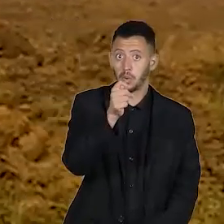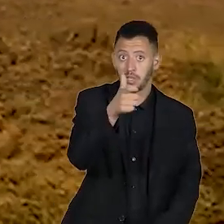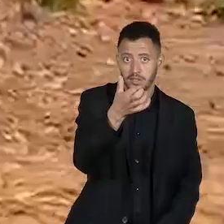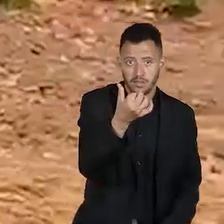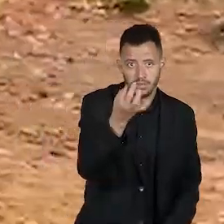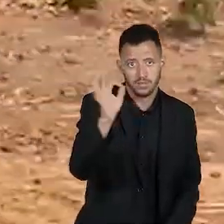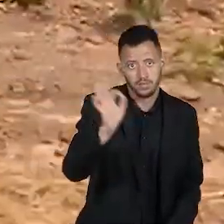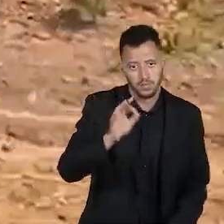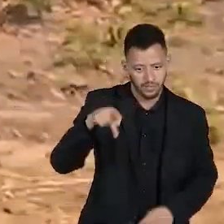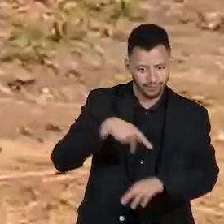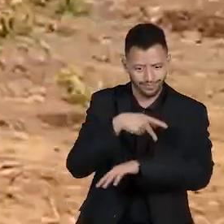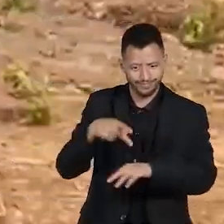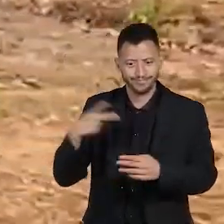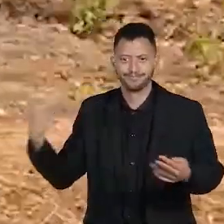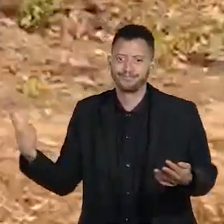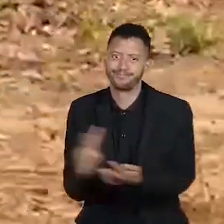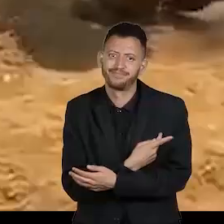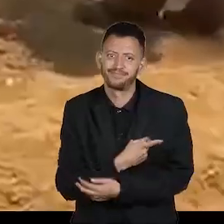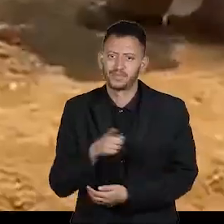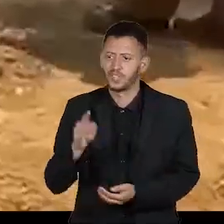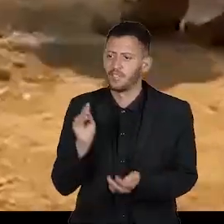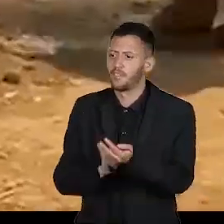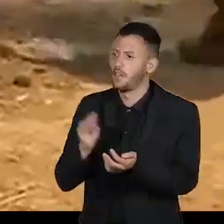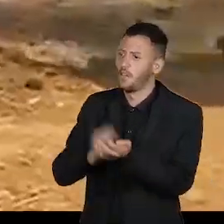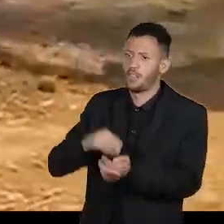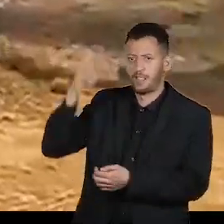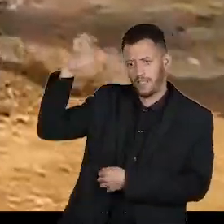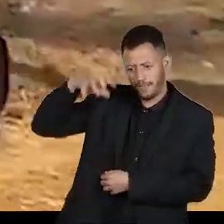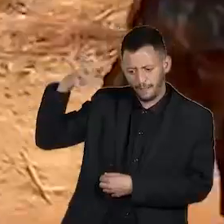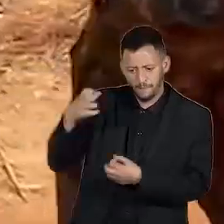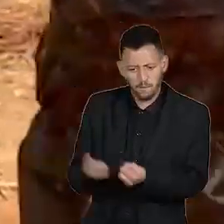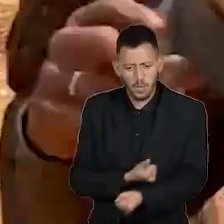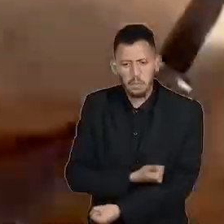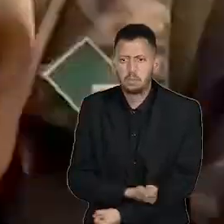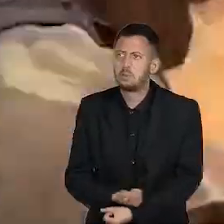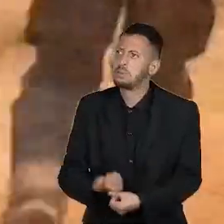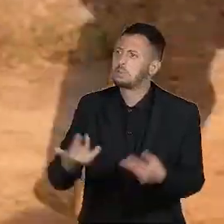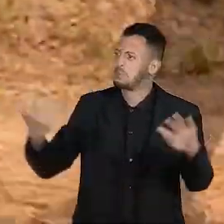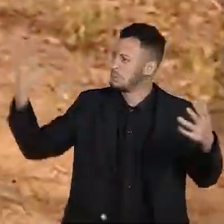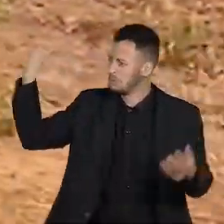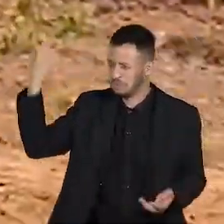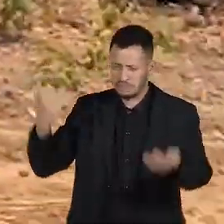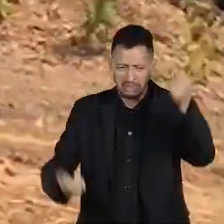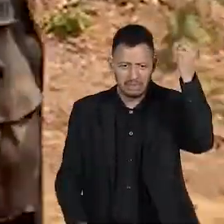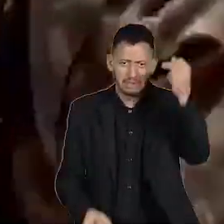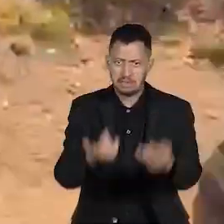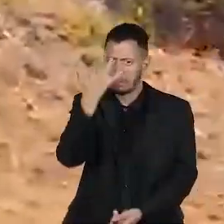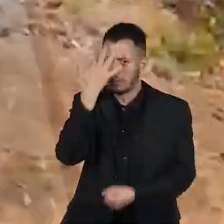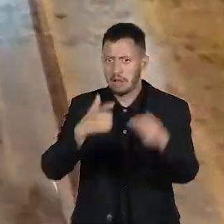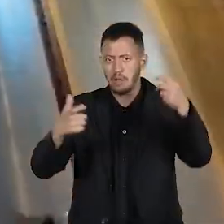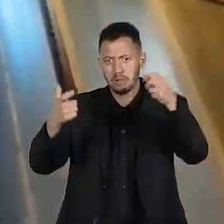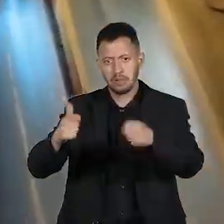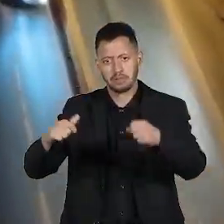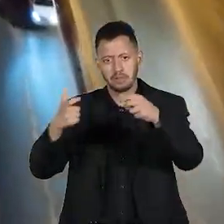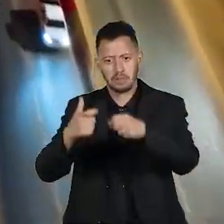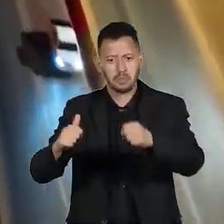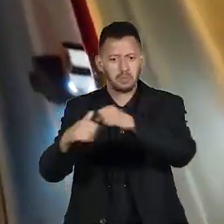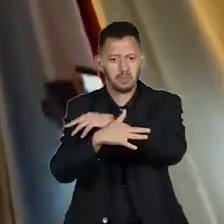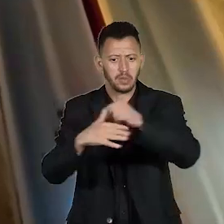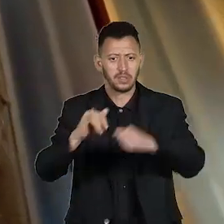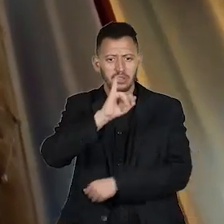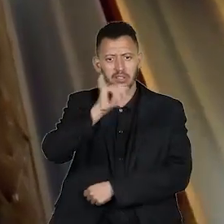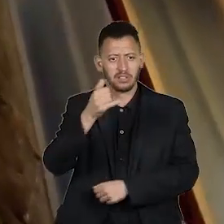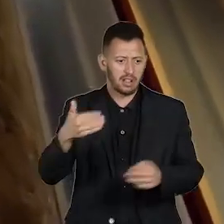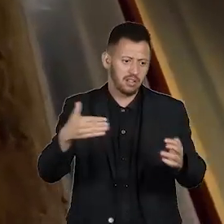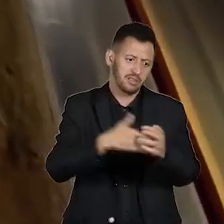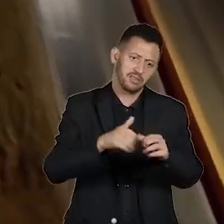Quase 60% do país sofre com a seca, incêndios florestais e queimadas em áreas urbanas.